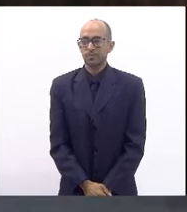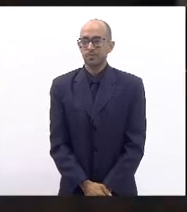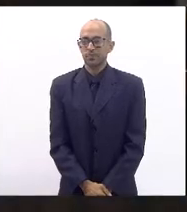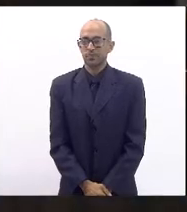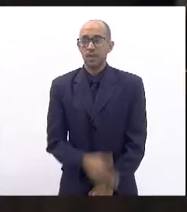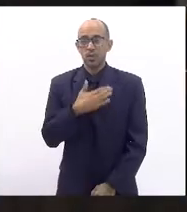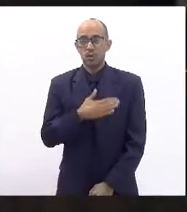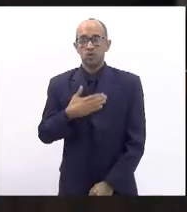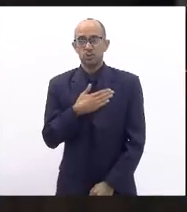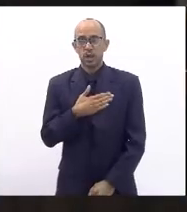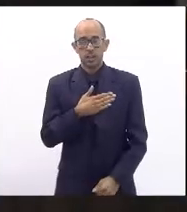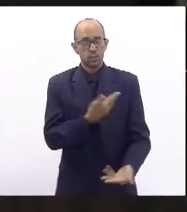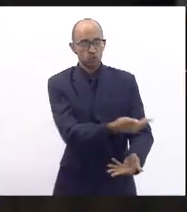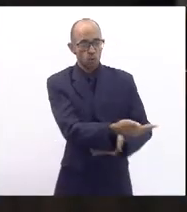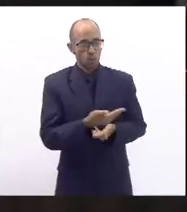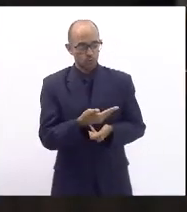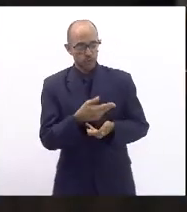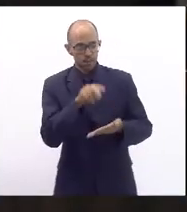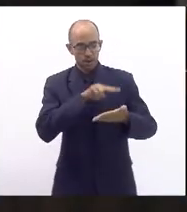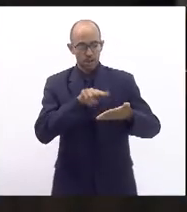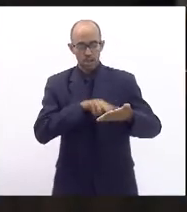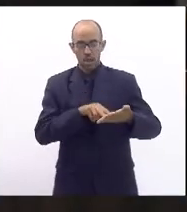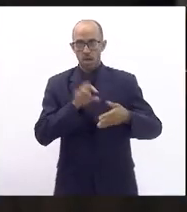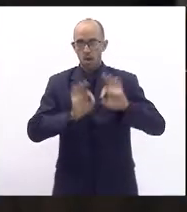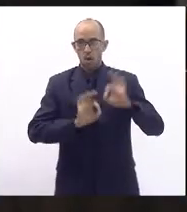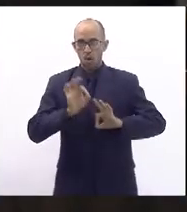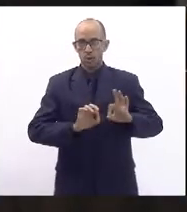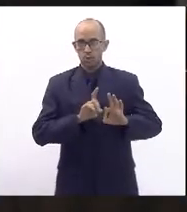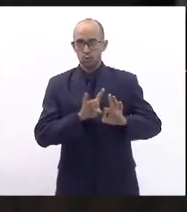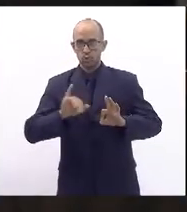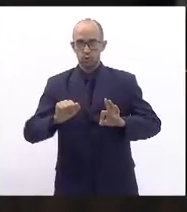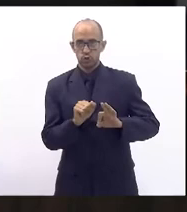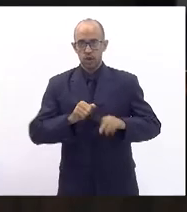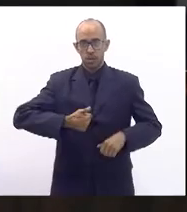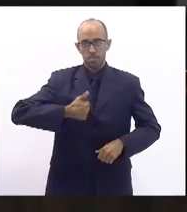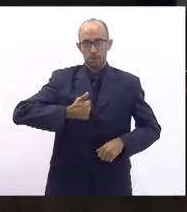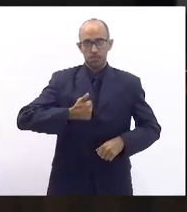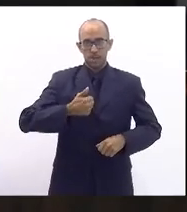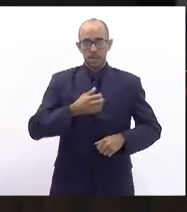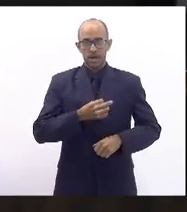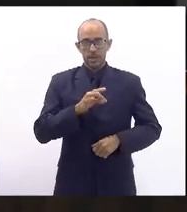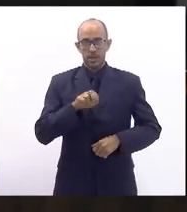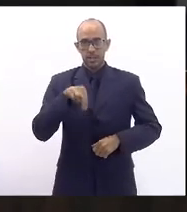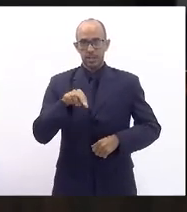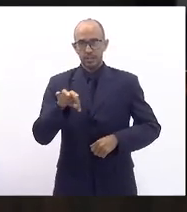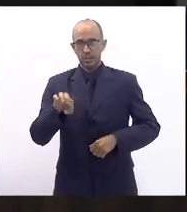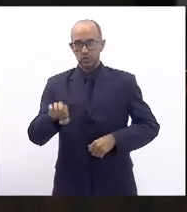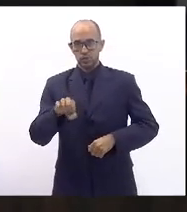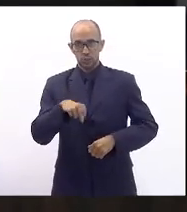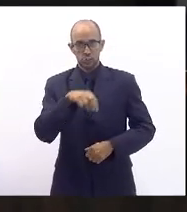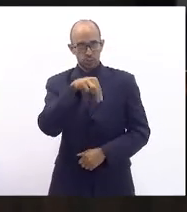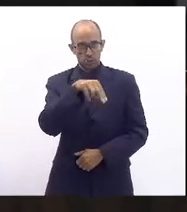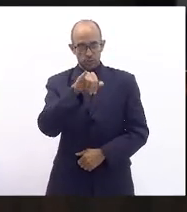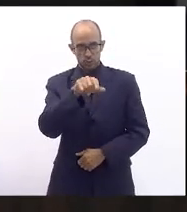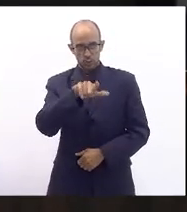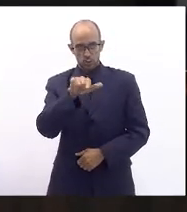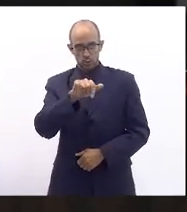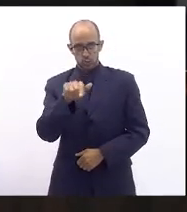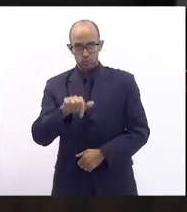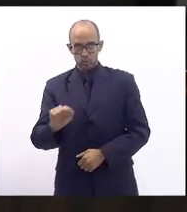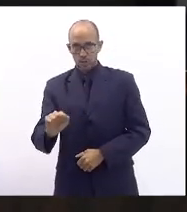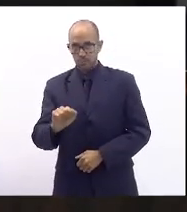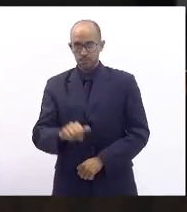eu gostaria de convidar para fazer a leitura da Ordem do dia do exército brasileiro a primeira-tenente Neusa Maria Pacheco Fabiano